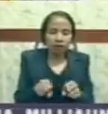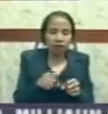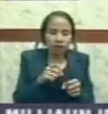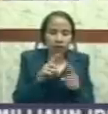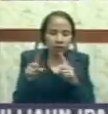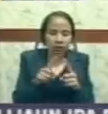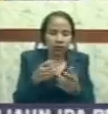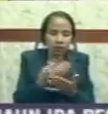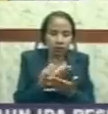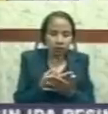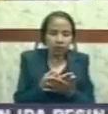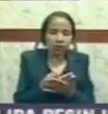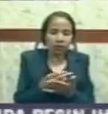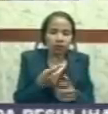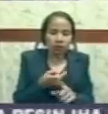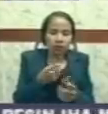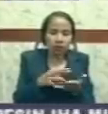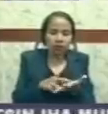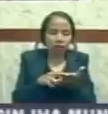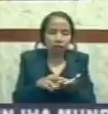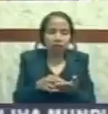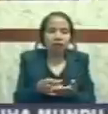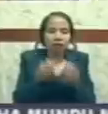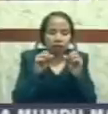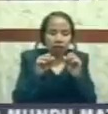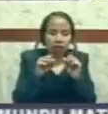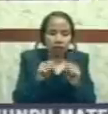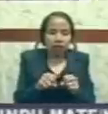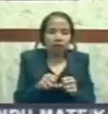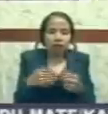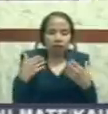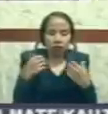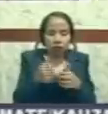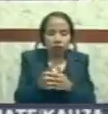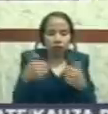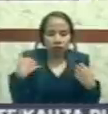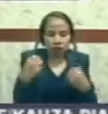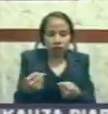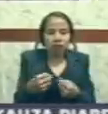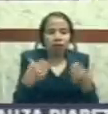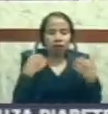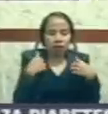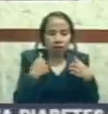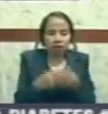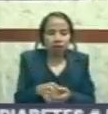cobra receitas, né? Mas nem despesas, mas que não. Então ia balanço, rua, nem bit, mesmo que nem ia. Mas se um haurona